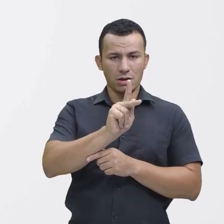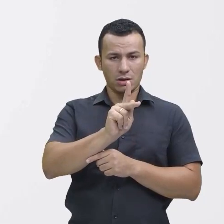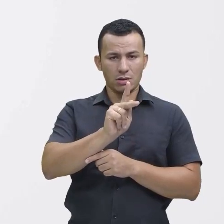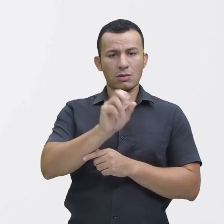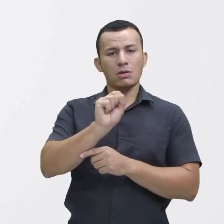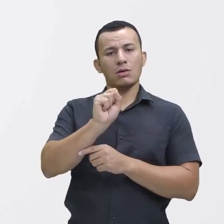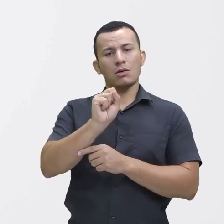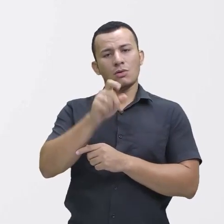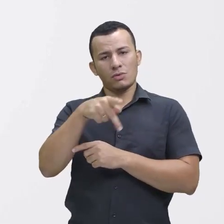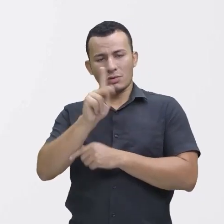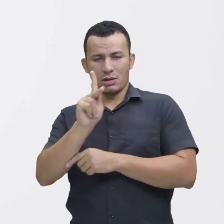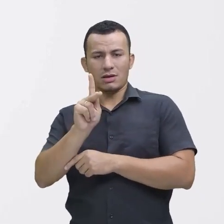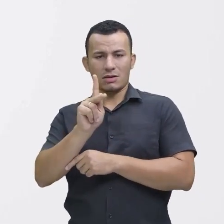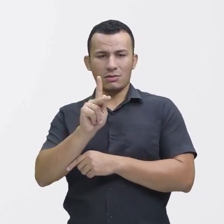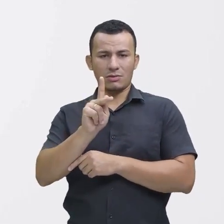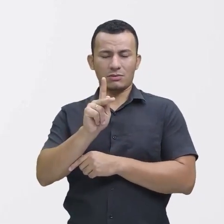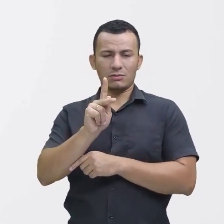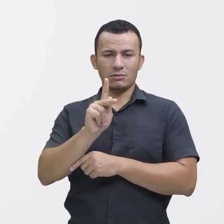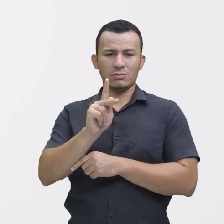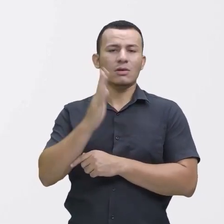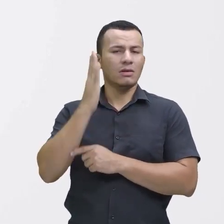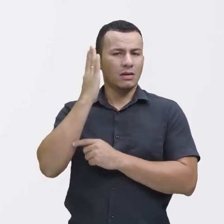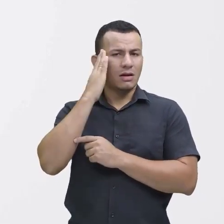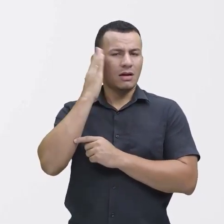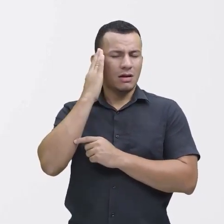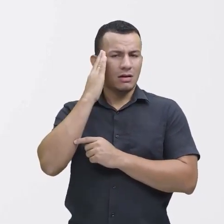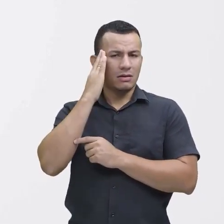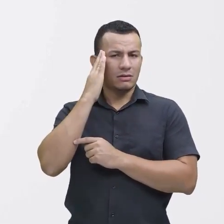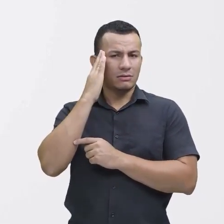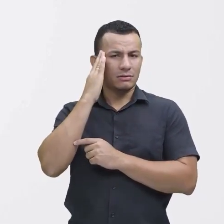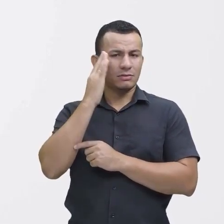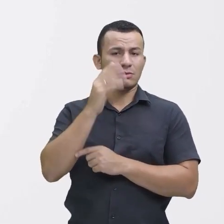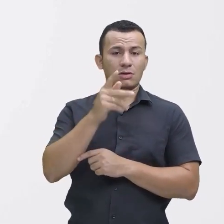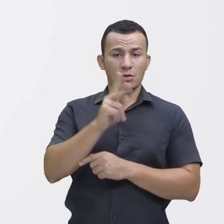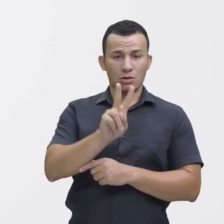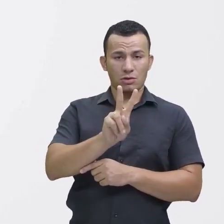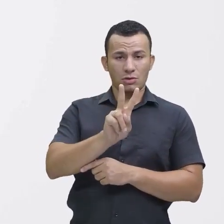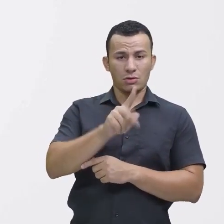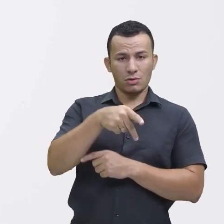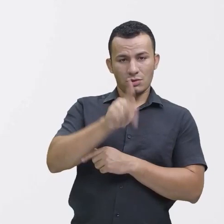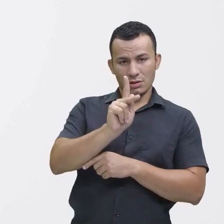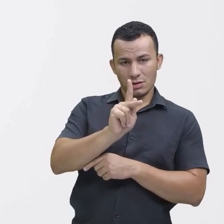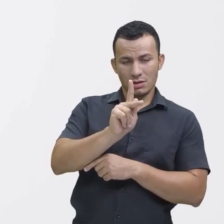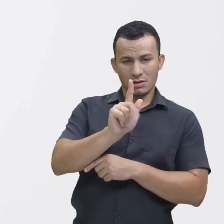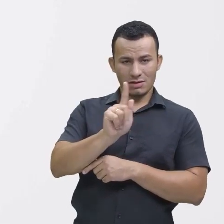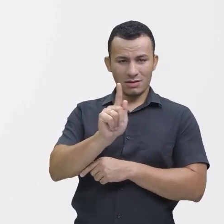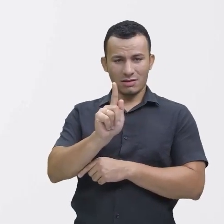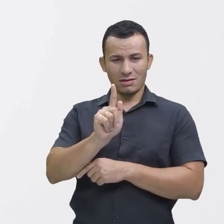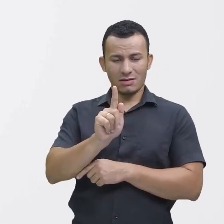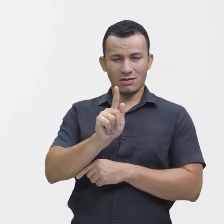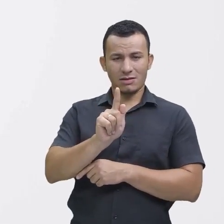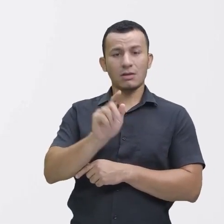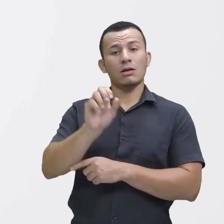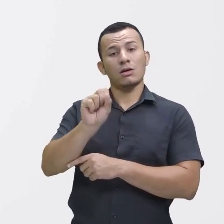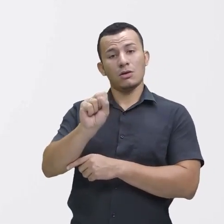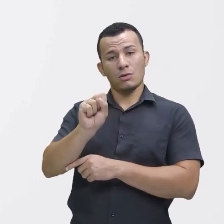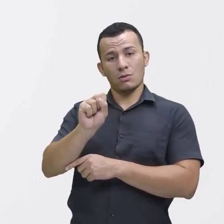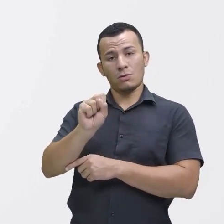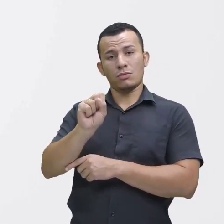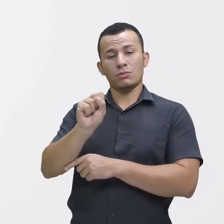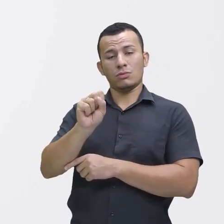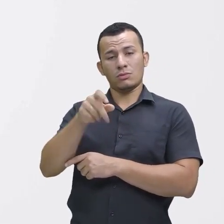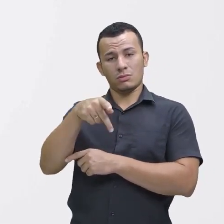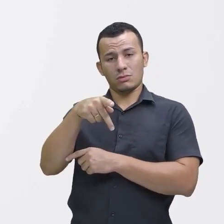quilos e 4 quilos aqui. Então eu já tenho uma dica. Eu tenho 2 aqui, que é de um lado da balança, o 8 e o